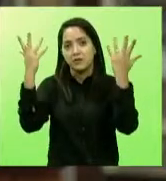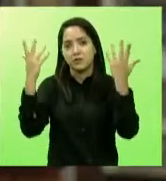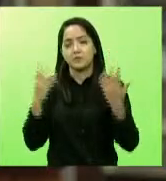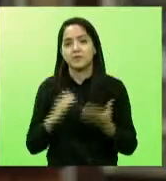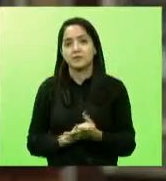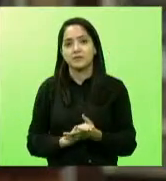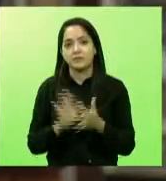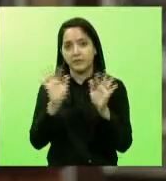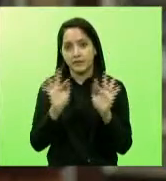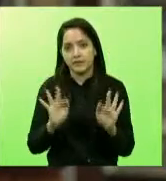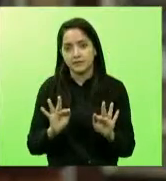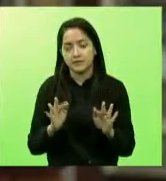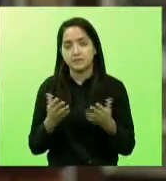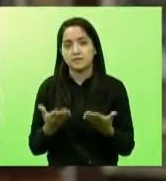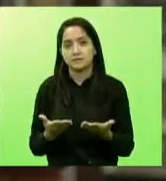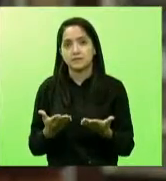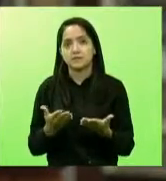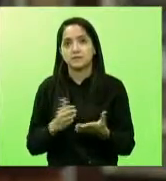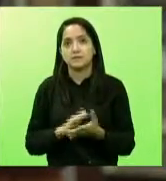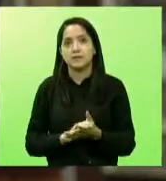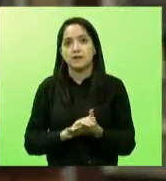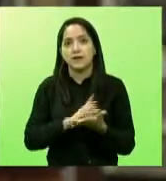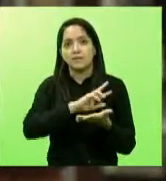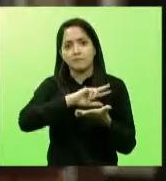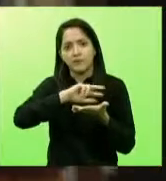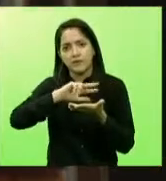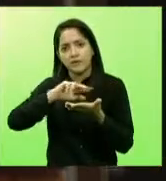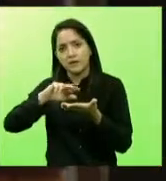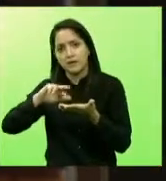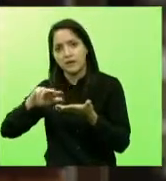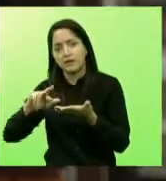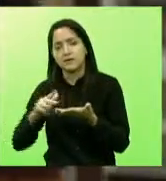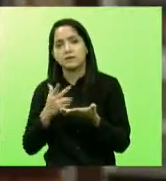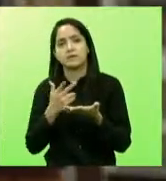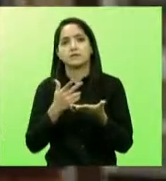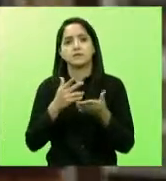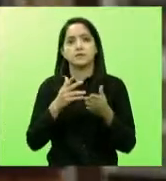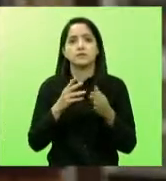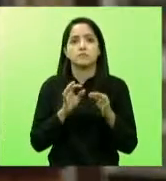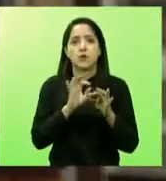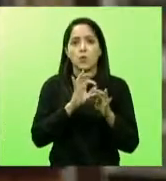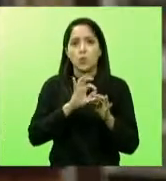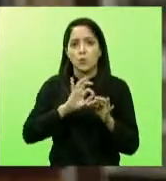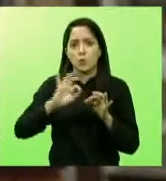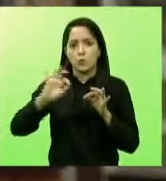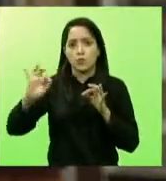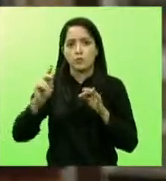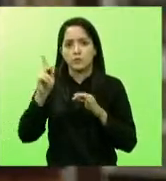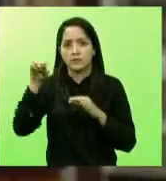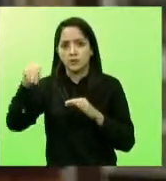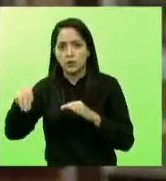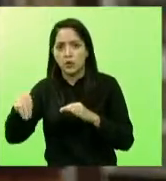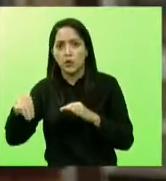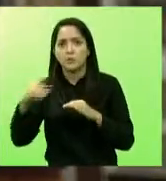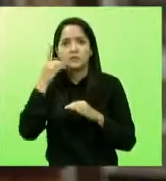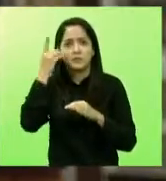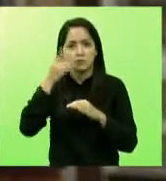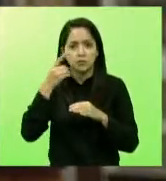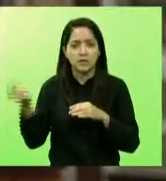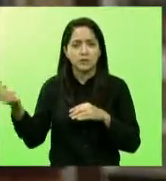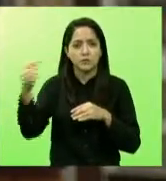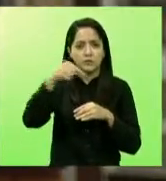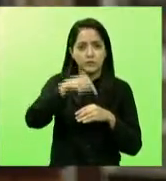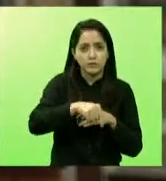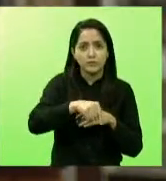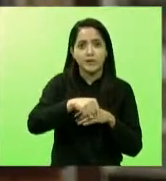aqui as centenas e centenas de quilômetros dos quais os deputados, todas as semanas, vêm aqui,